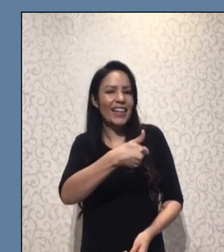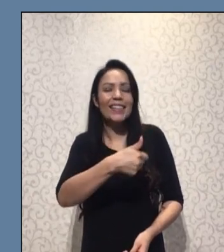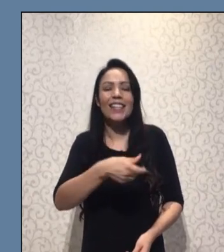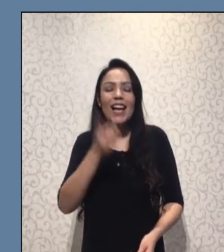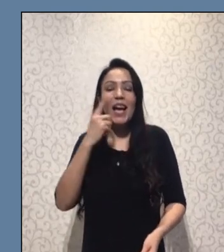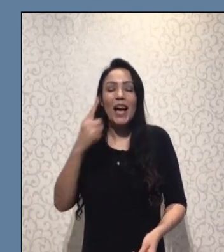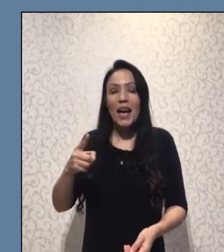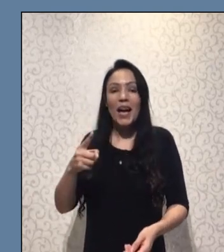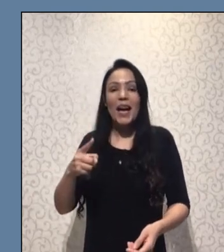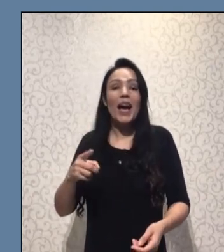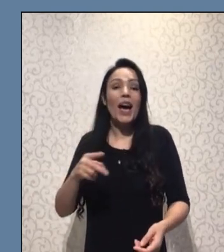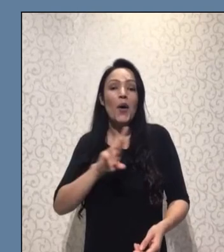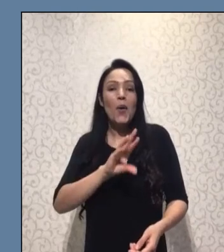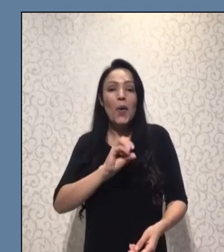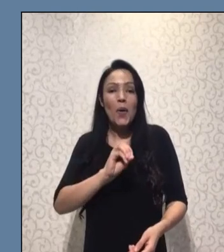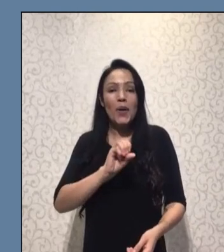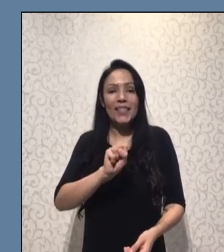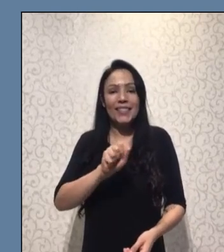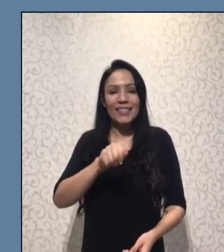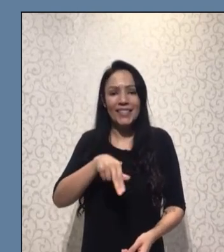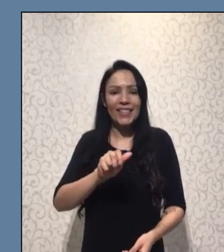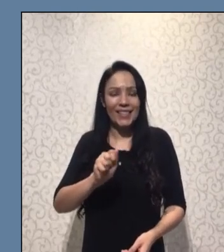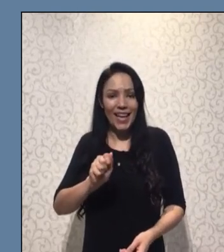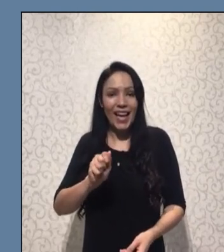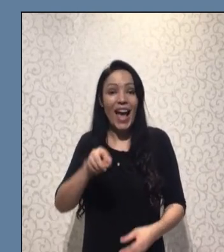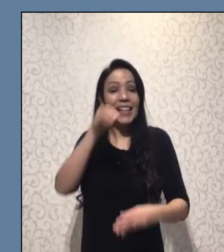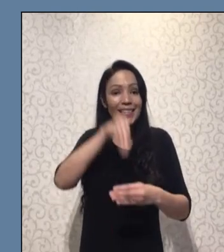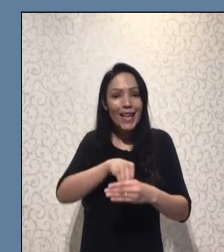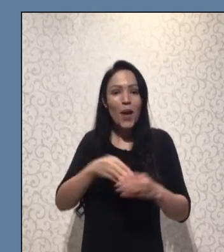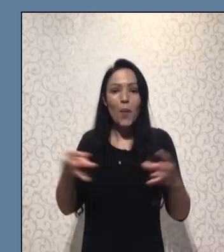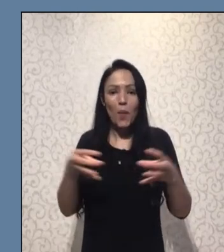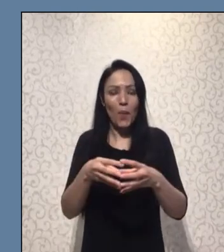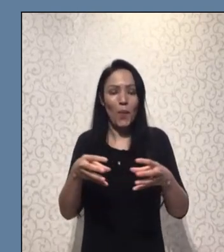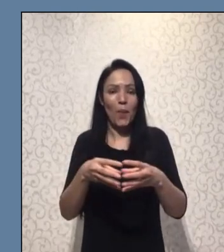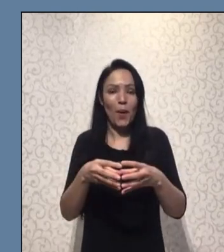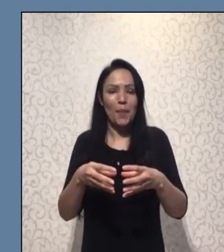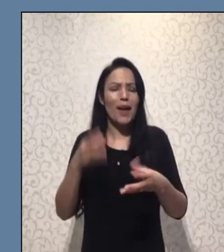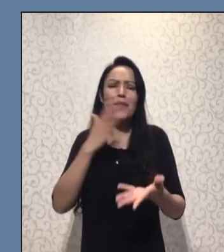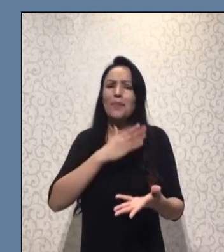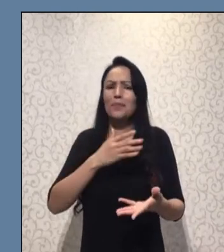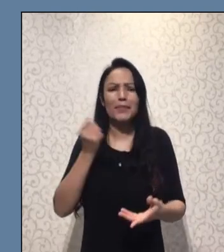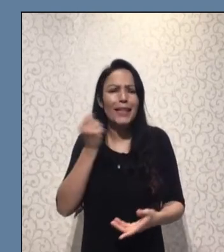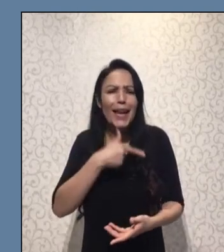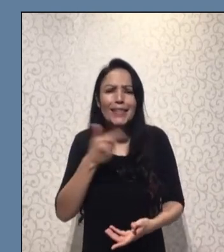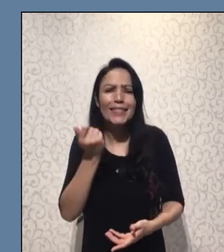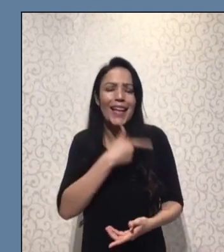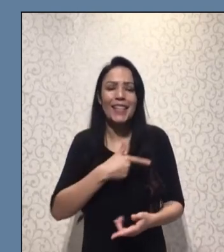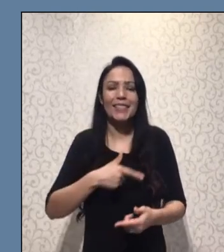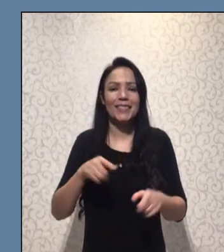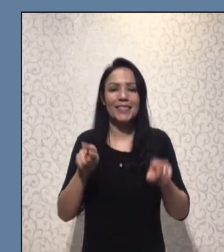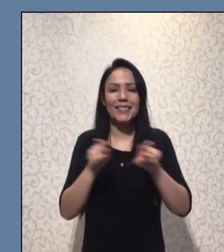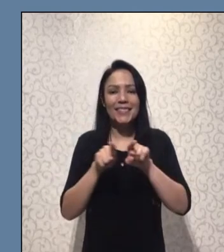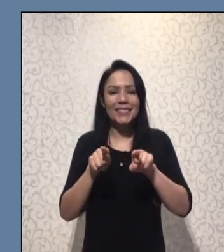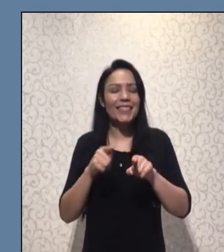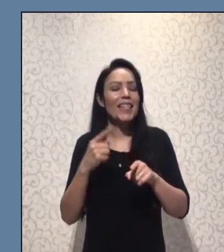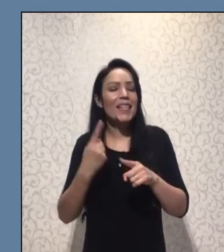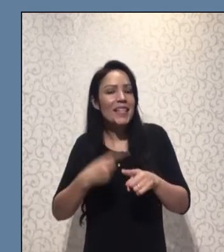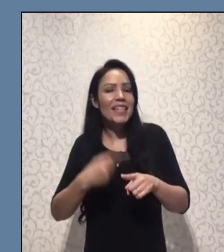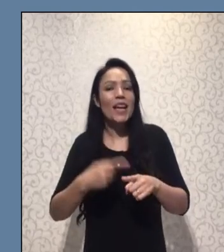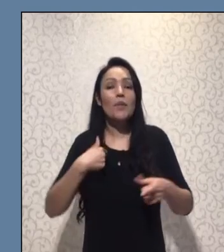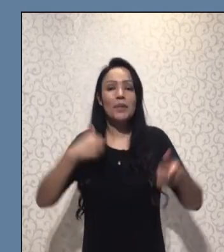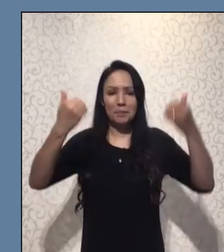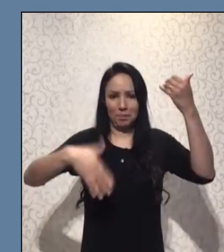a Rosana Paulino está dentro desse grupo. E foi muito gozado, porque, assim, eu expus, voltando,